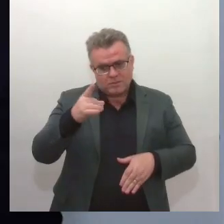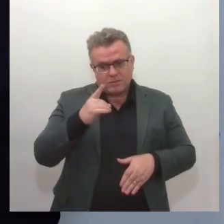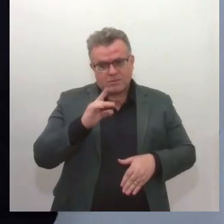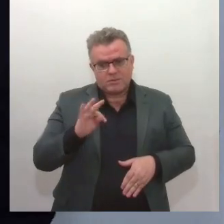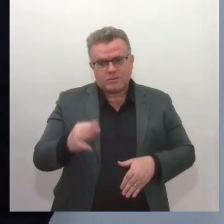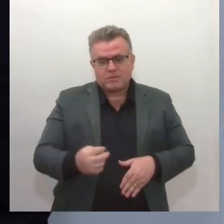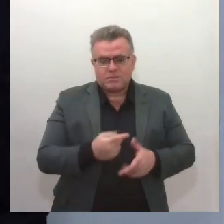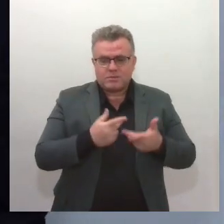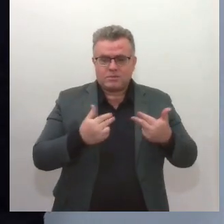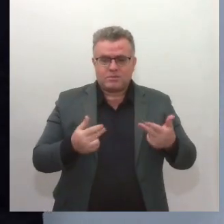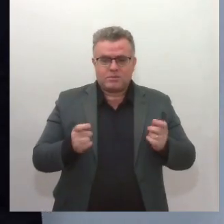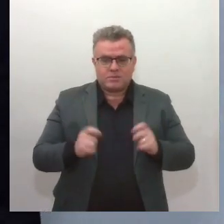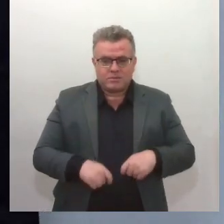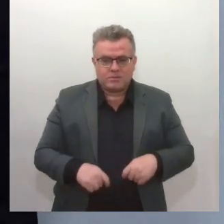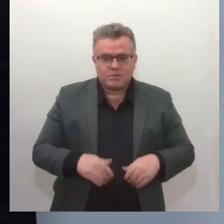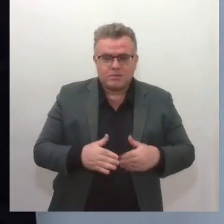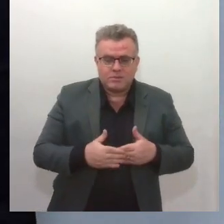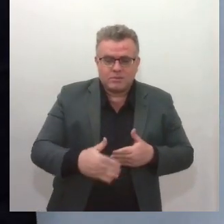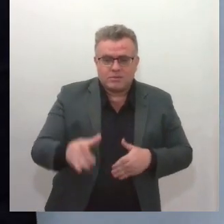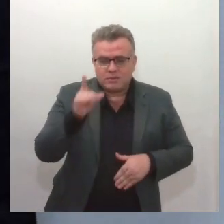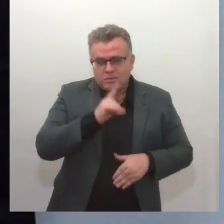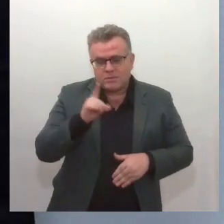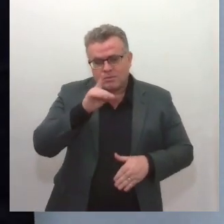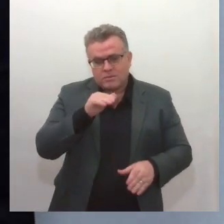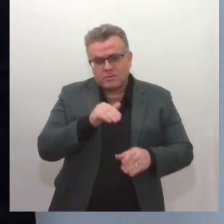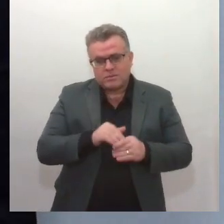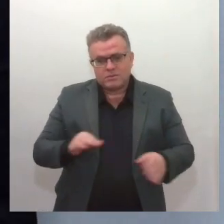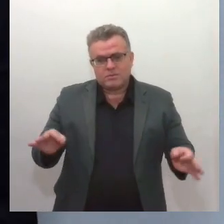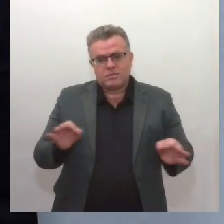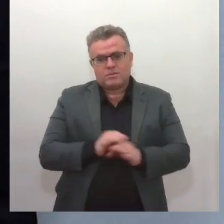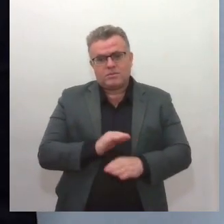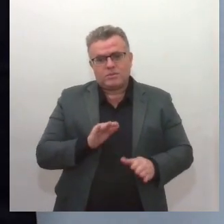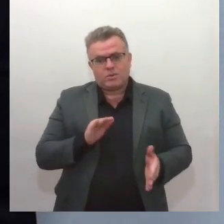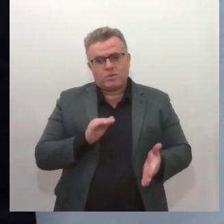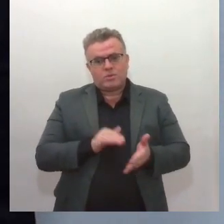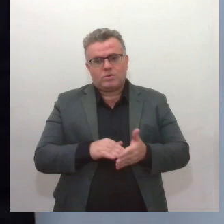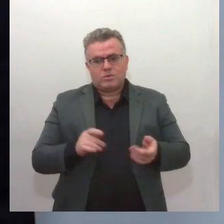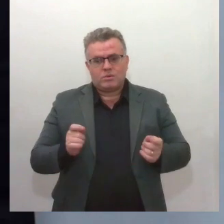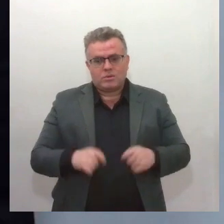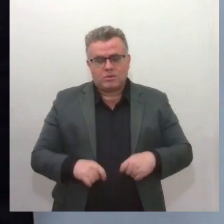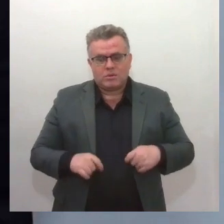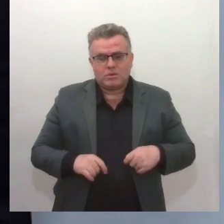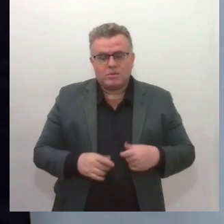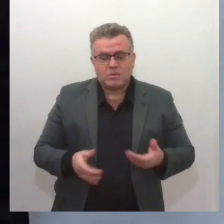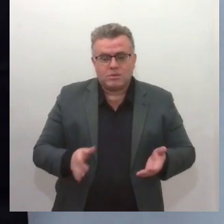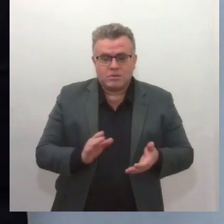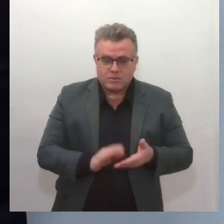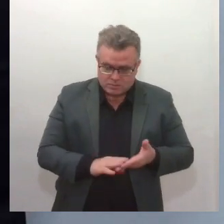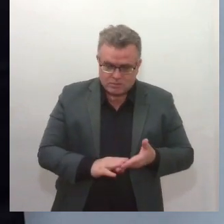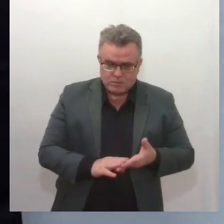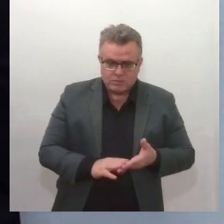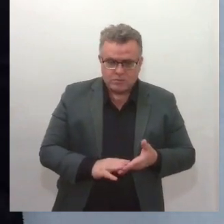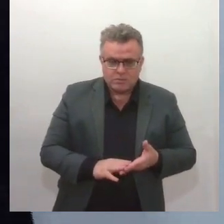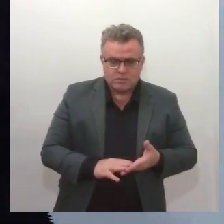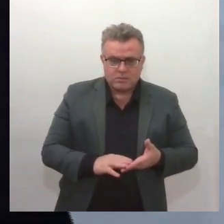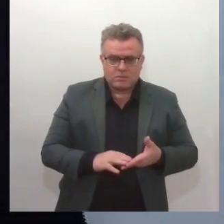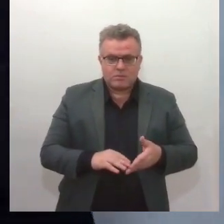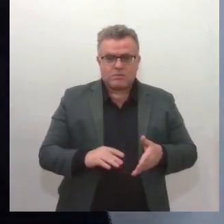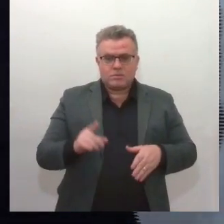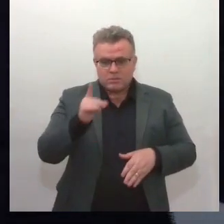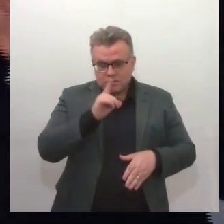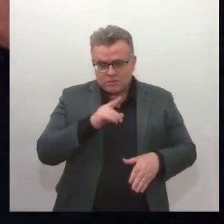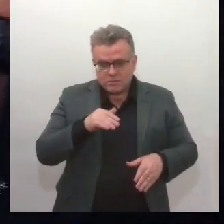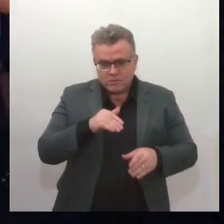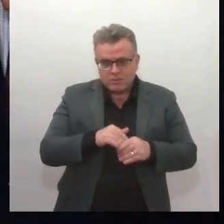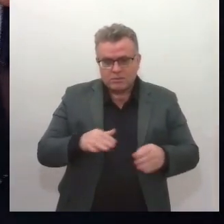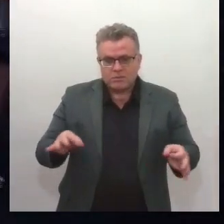eleição, hoje praticamente o último dia aqui na casa, mas espero que tudo no próximo domingo corra tudo bem. Muito obrigado mais